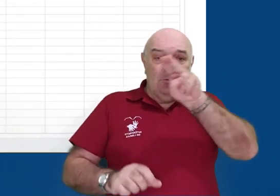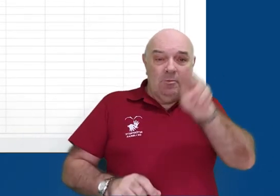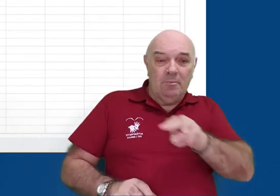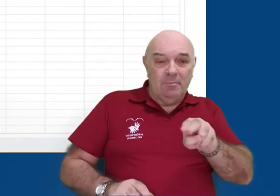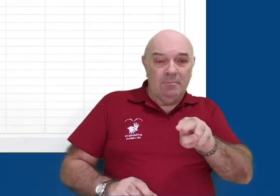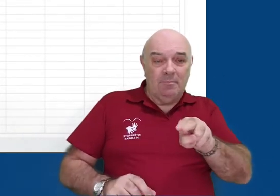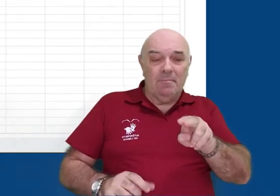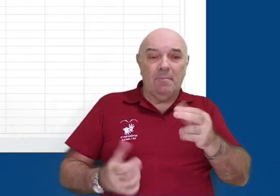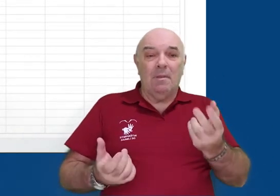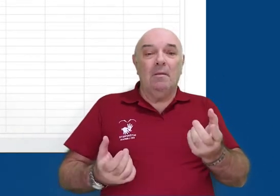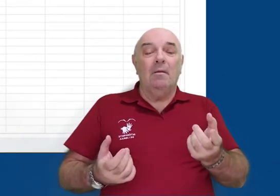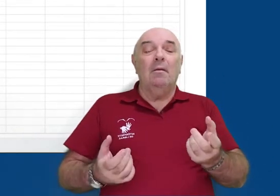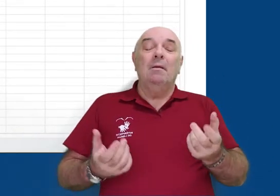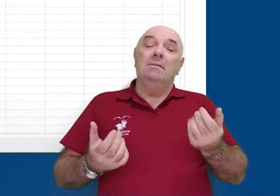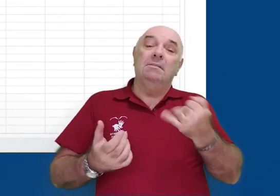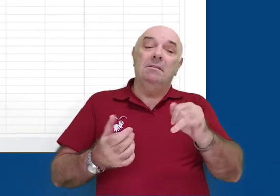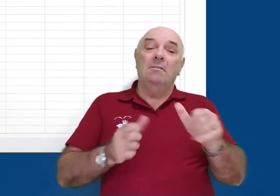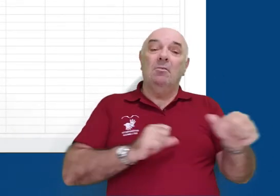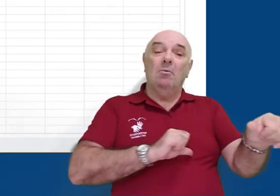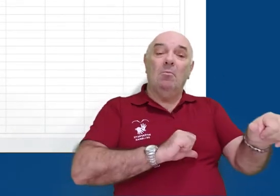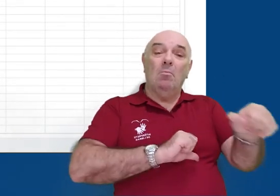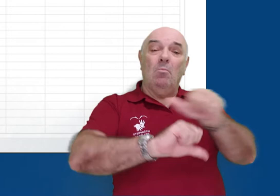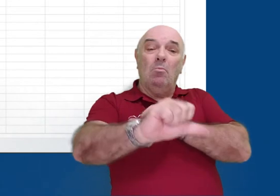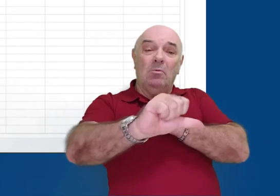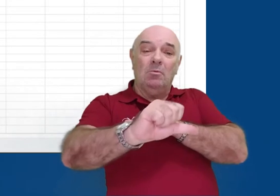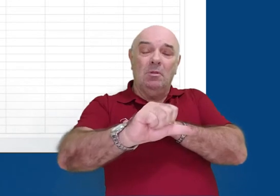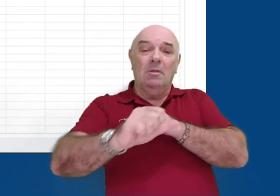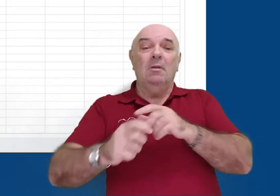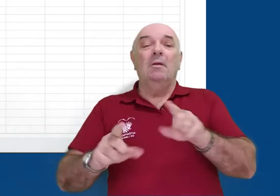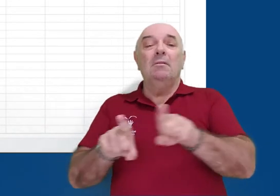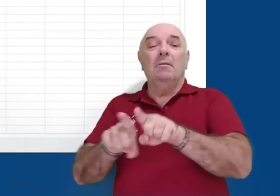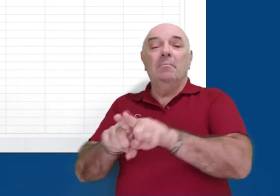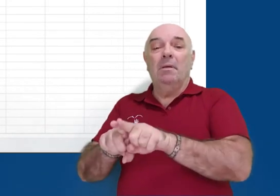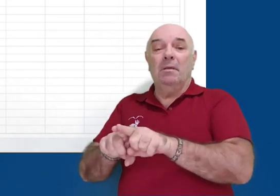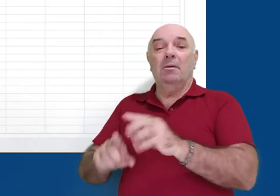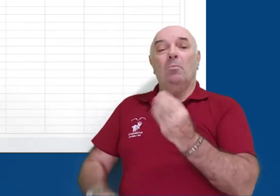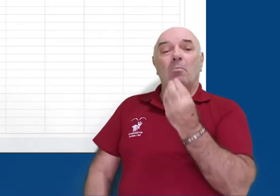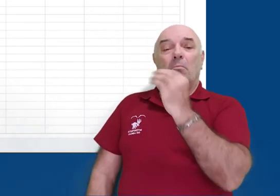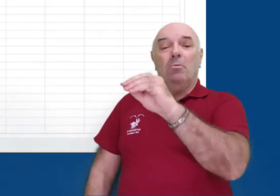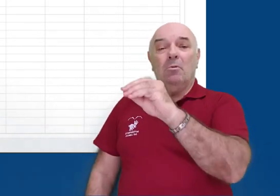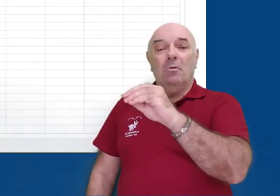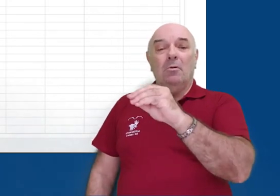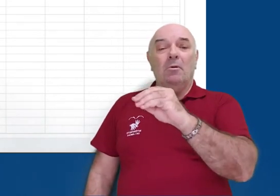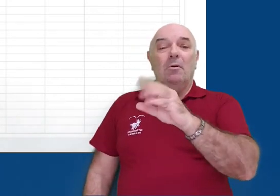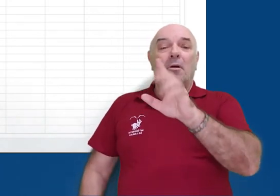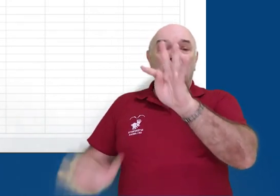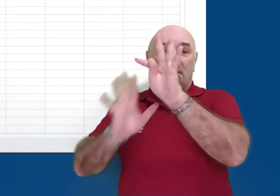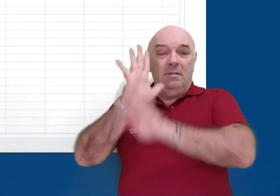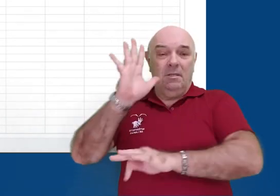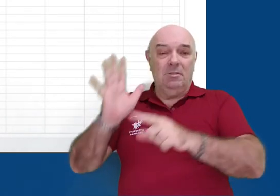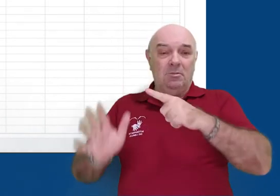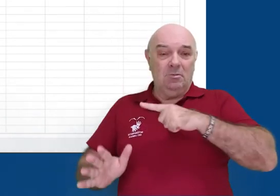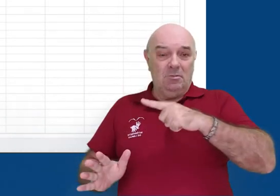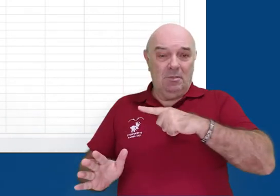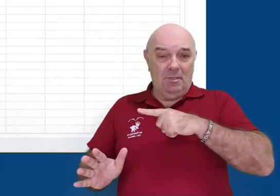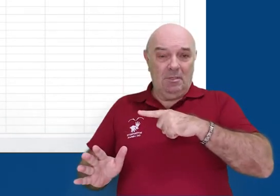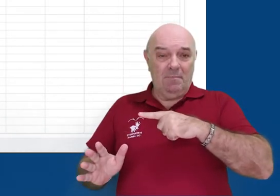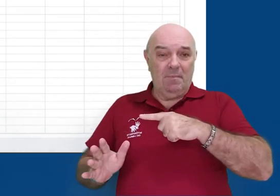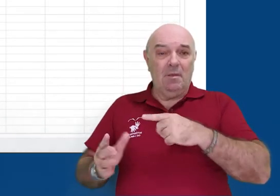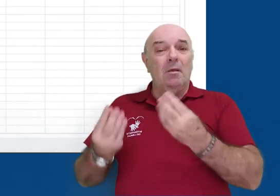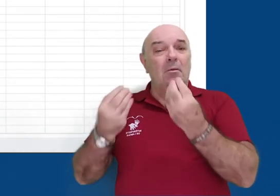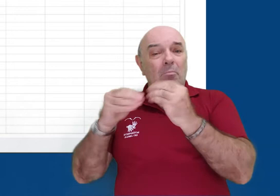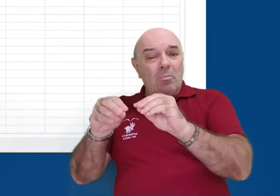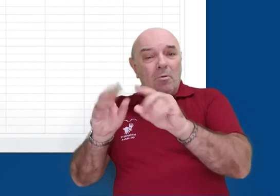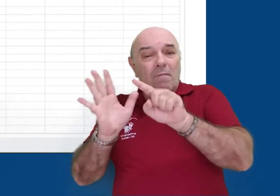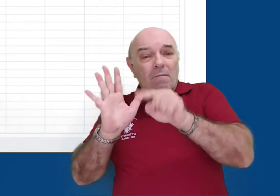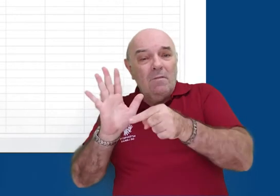então apenas os valores inteiros para fazer o contrário por exemplo poderíamos selecionar a opção o texto contém e teríamos